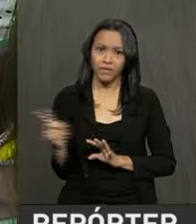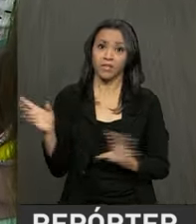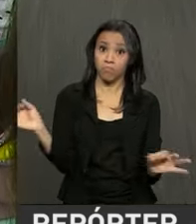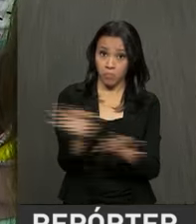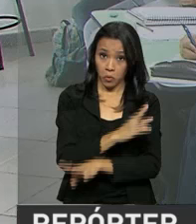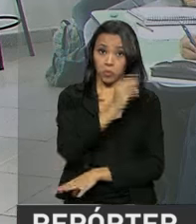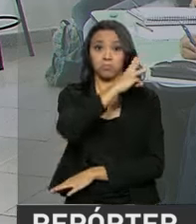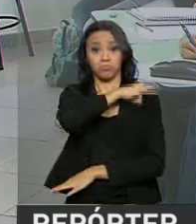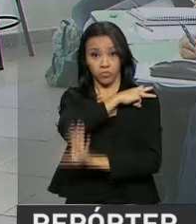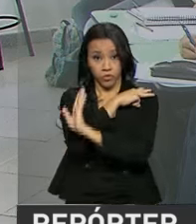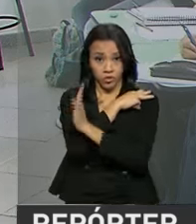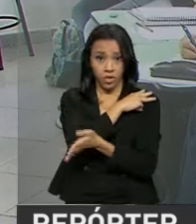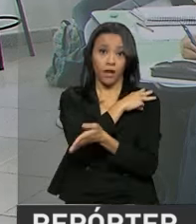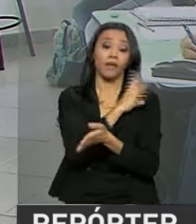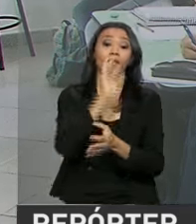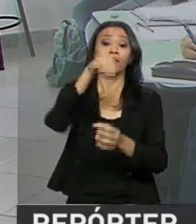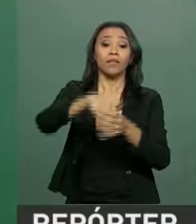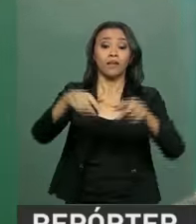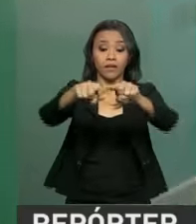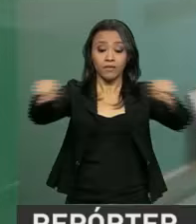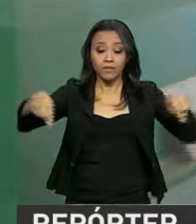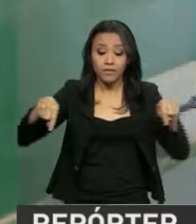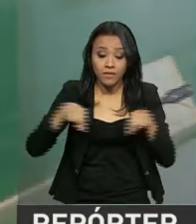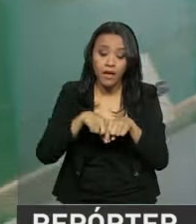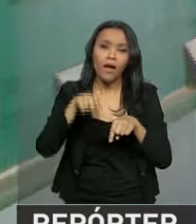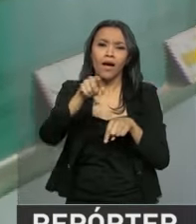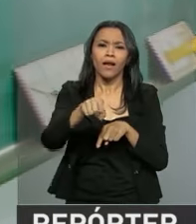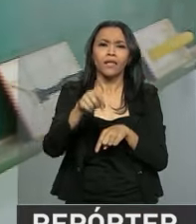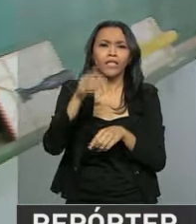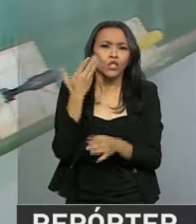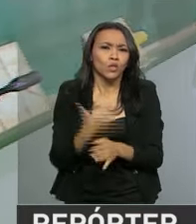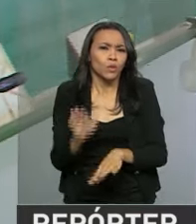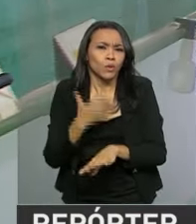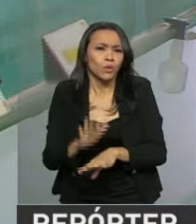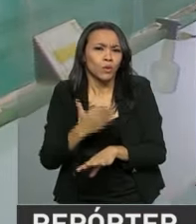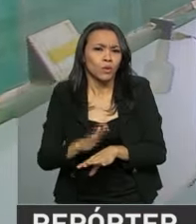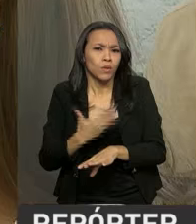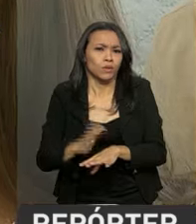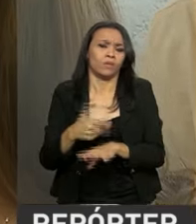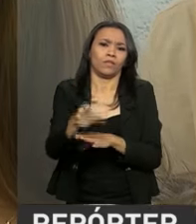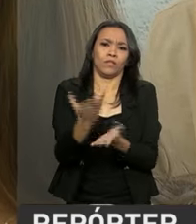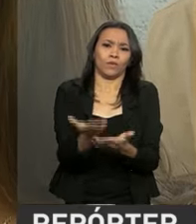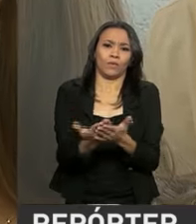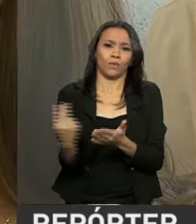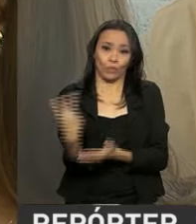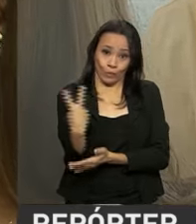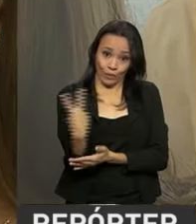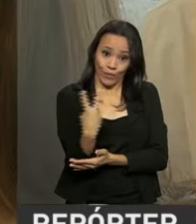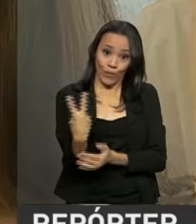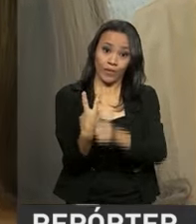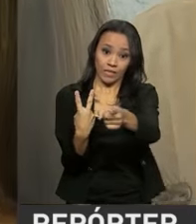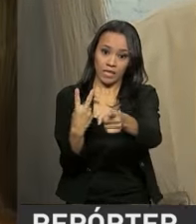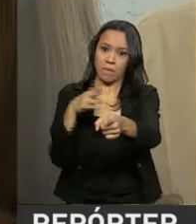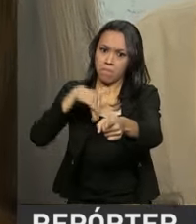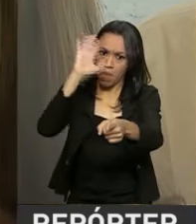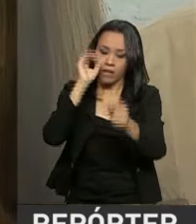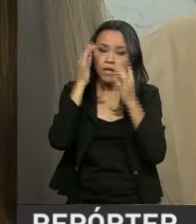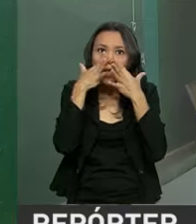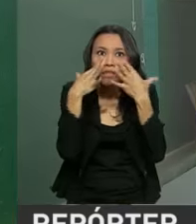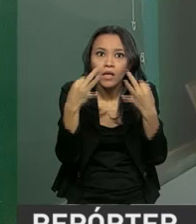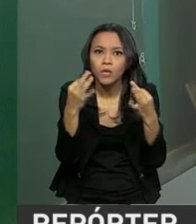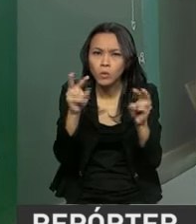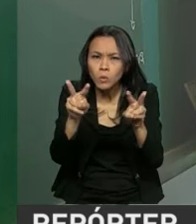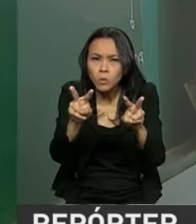ensino médio. Dentro da sala de aula, de um cursinho preparatório para vestibular, os dois estão entre os alunos mais